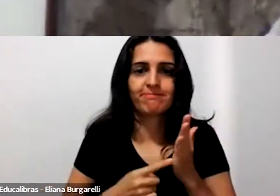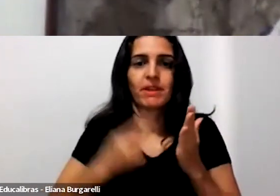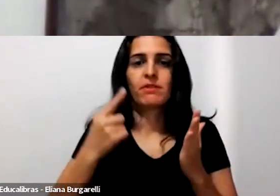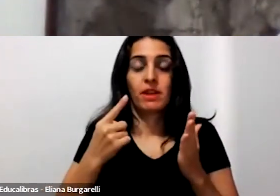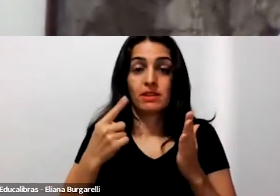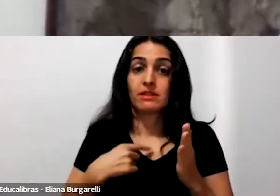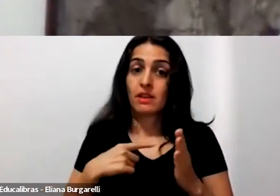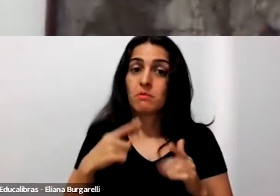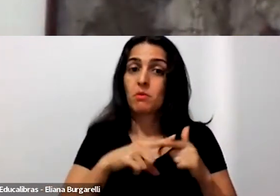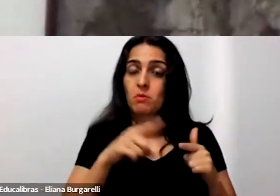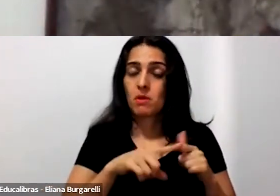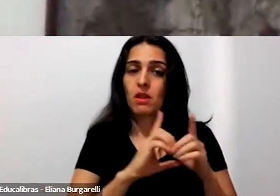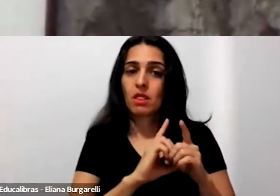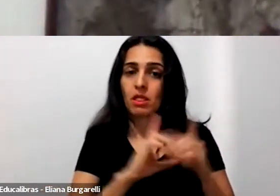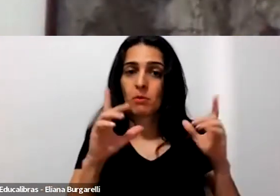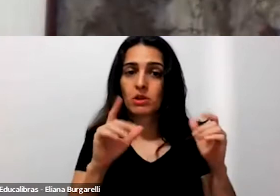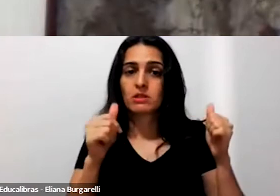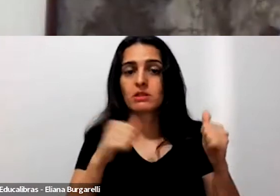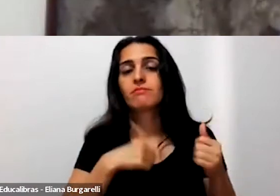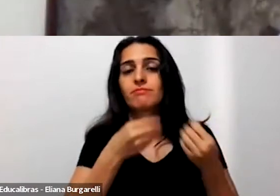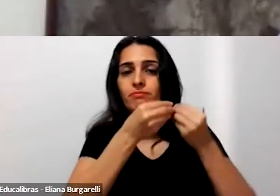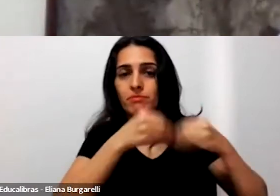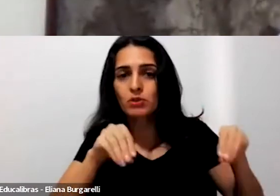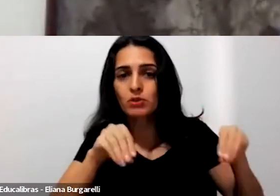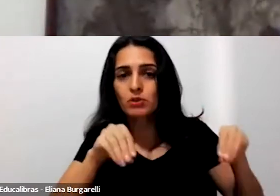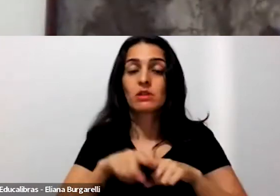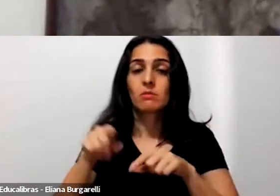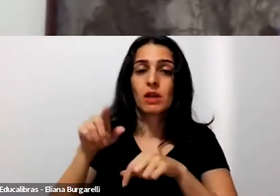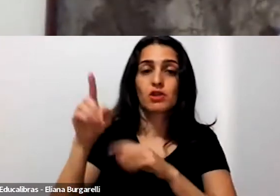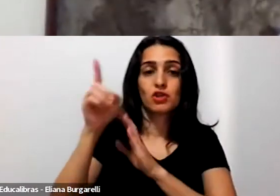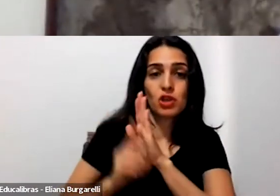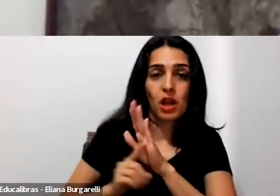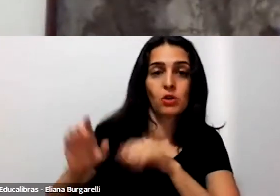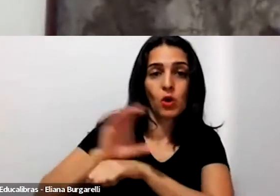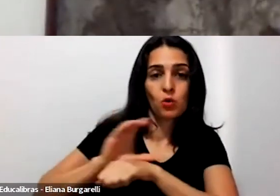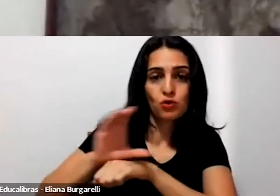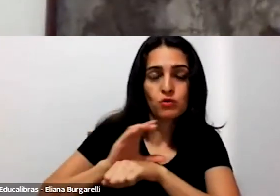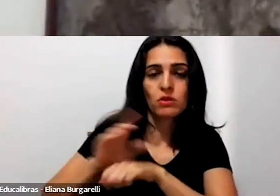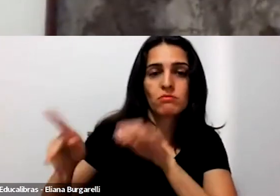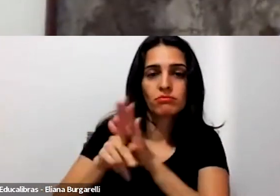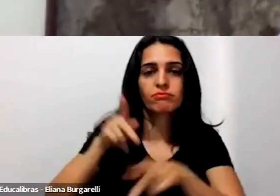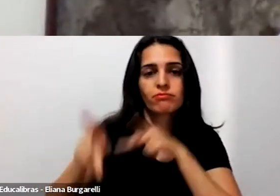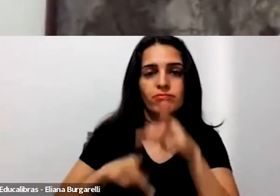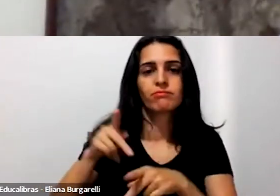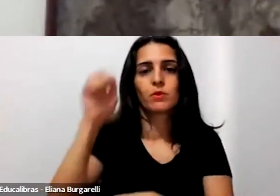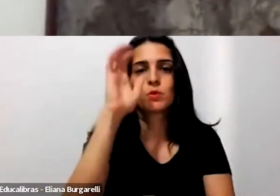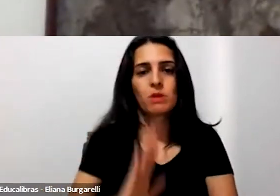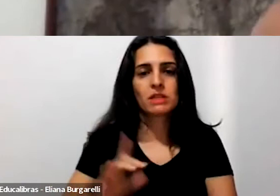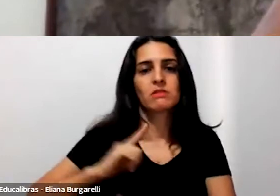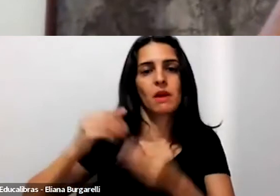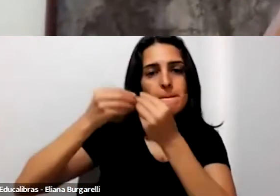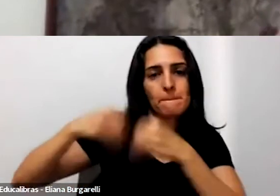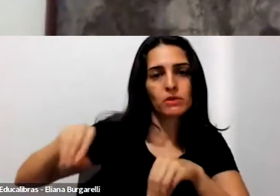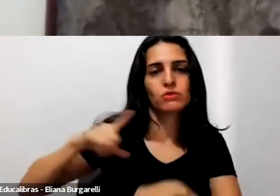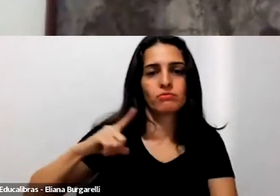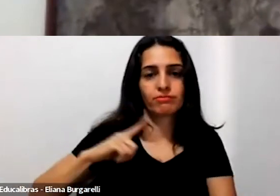mas ameaça, o que a Chay bem colocou, os direitos constitucionais dos brasileiros, dos seus povos, das suas populações tradicionais, dos seus povos originários. Há um